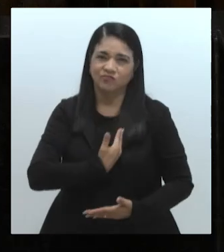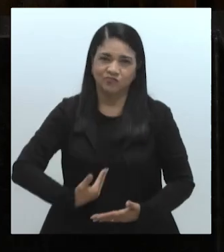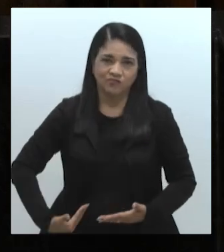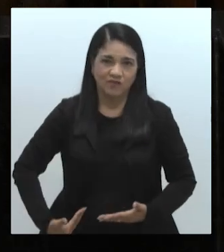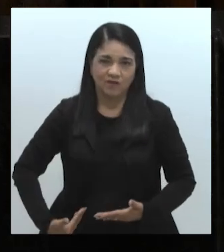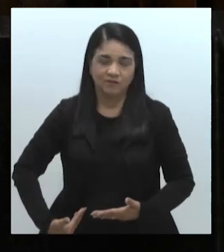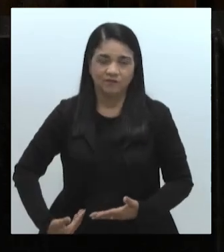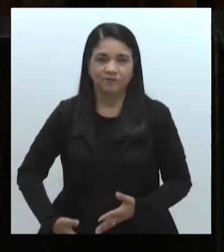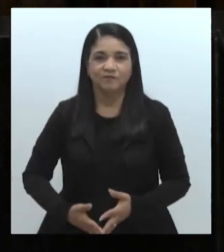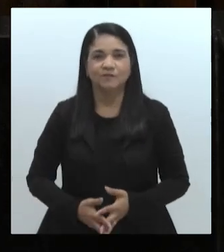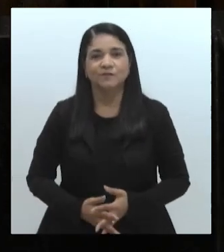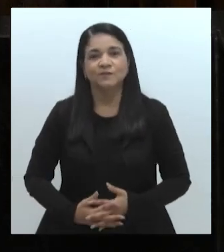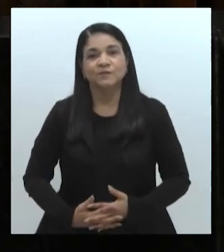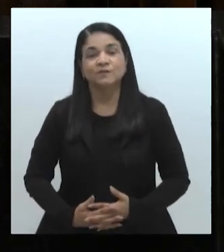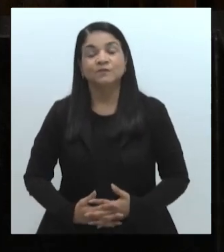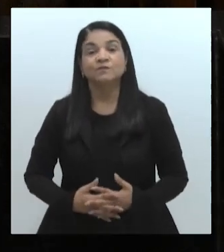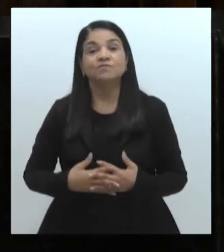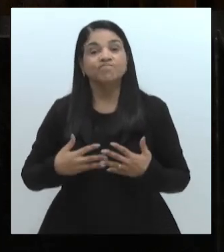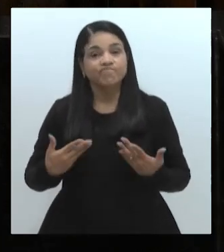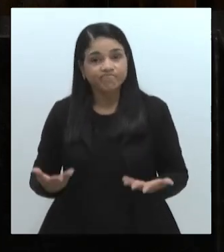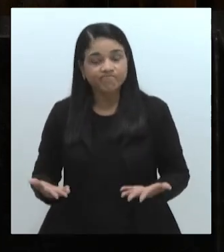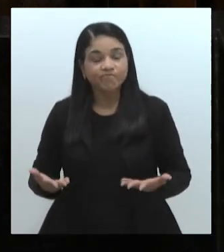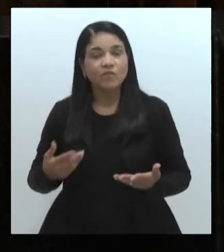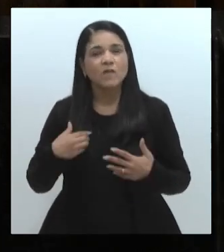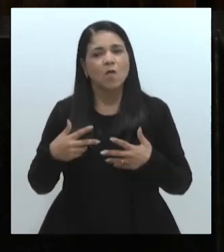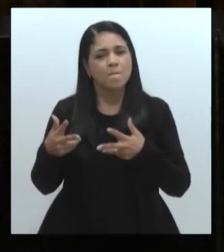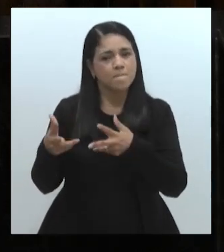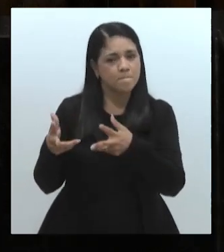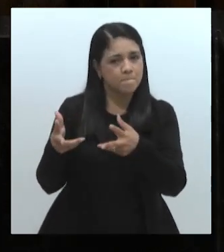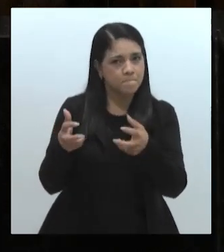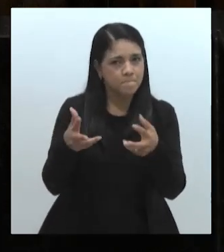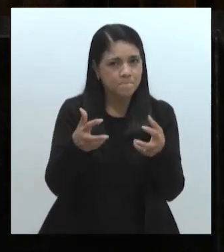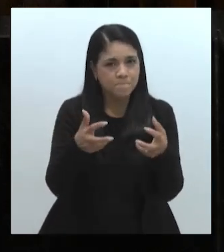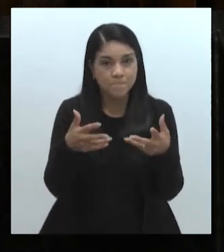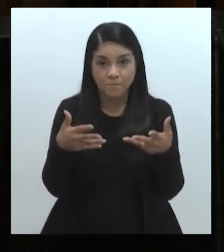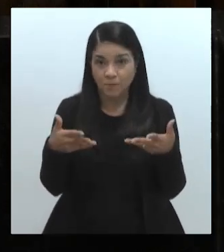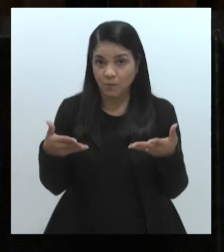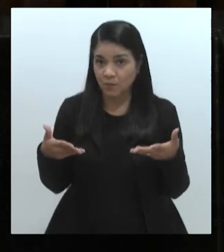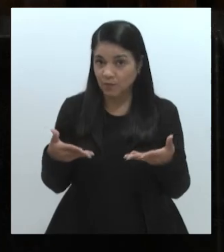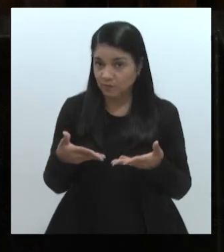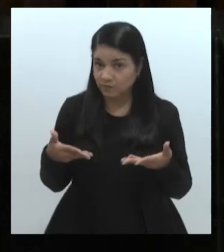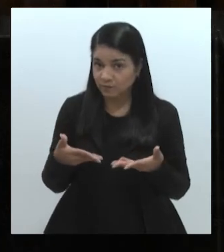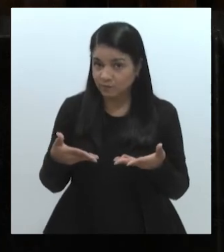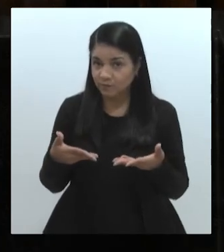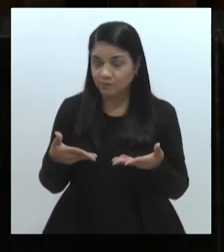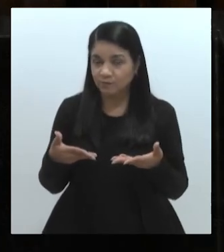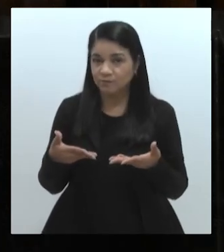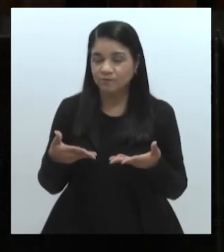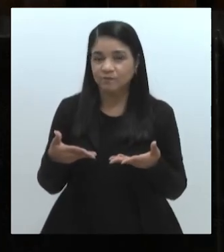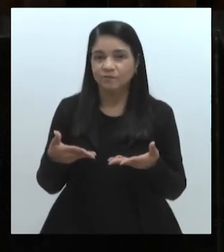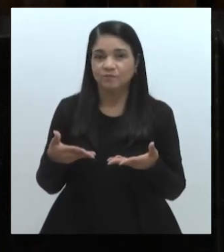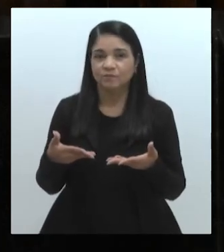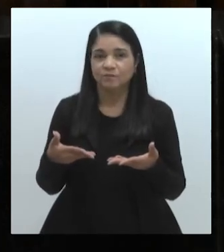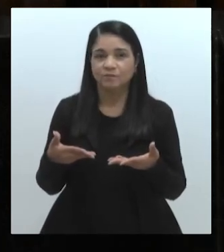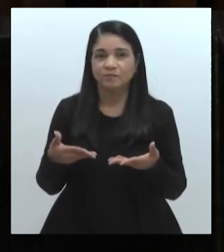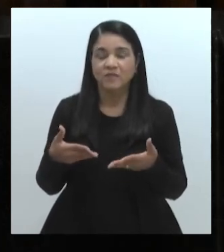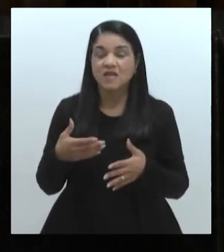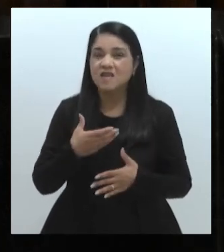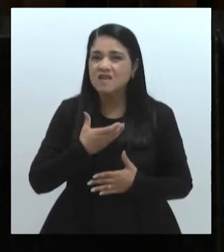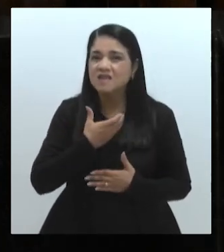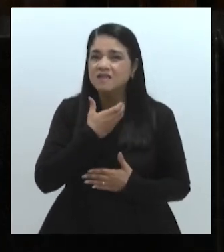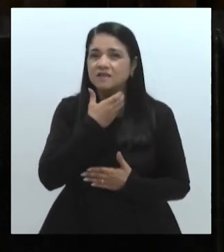anteriores. Mas o que a gente está vendo nos tempos atuais é essa